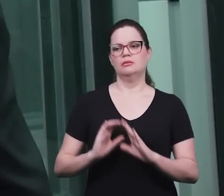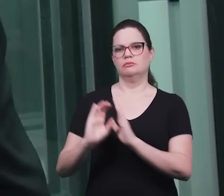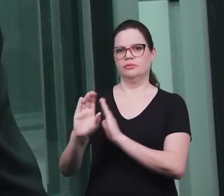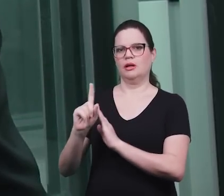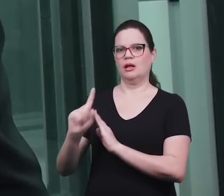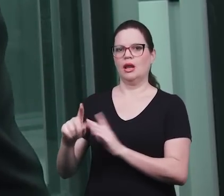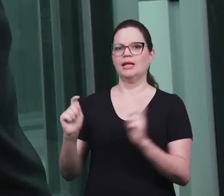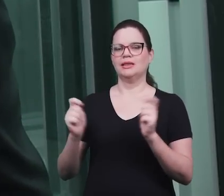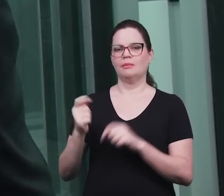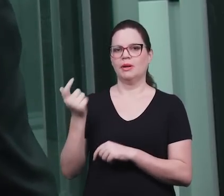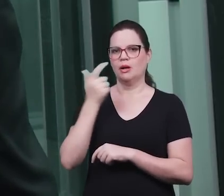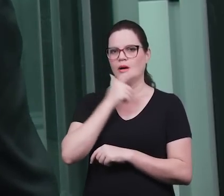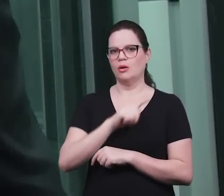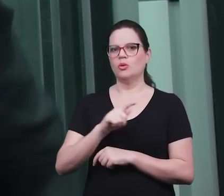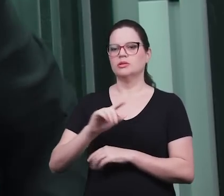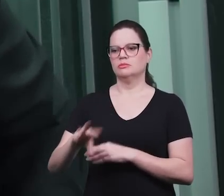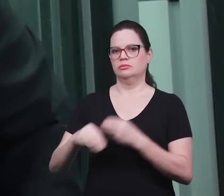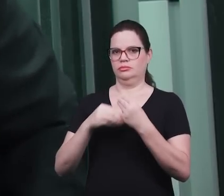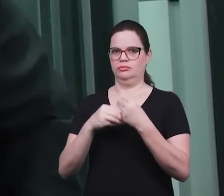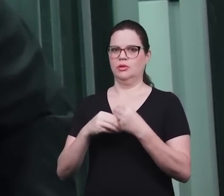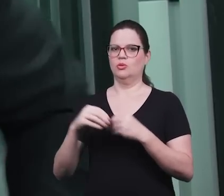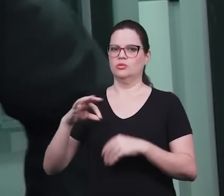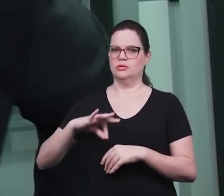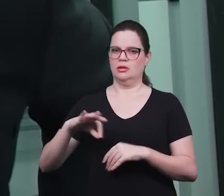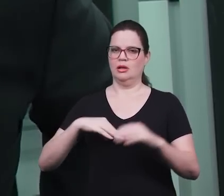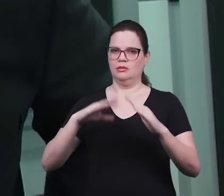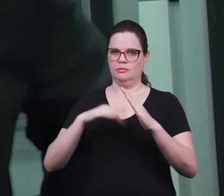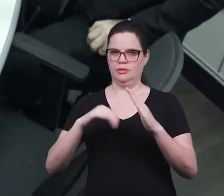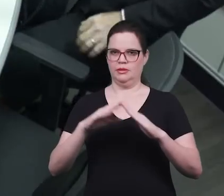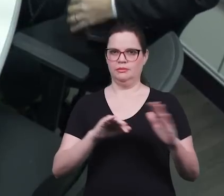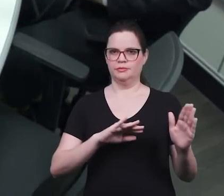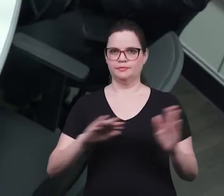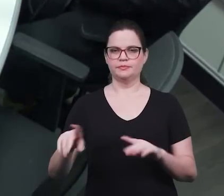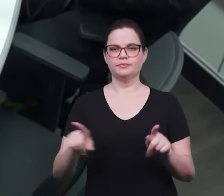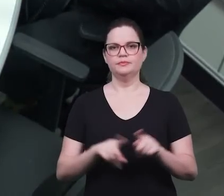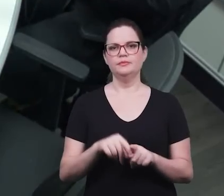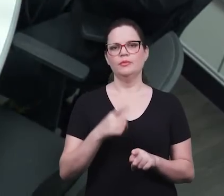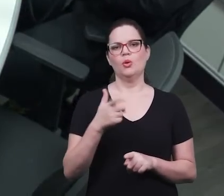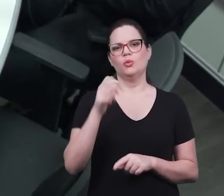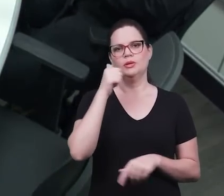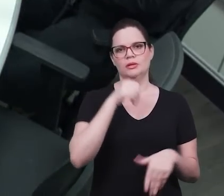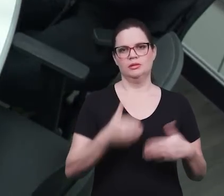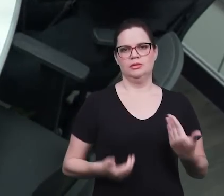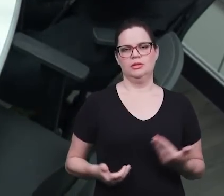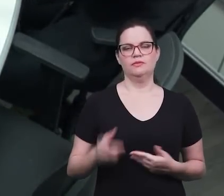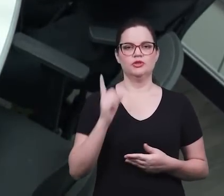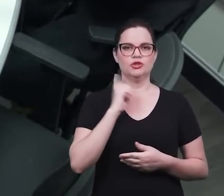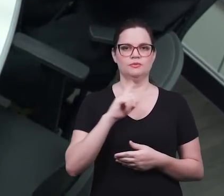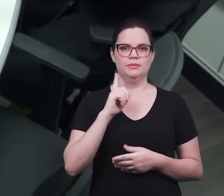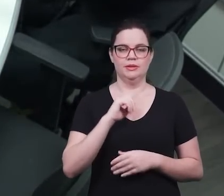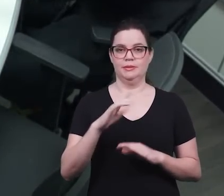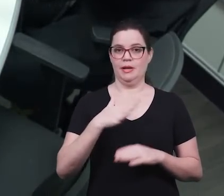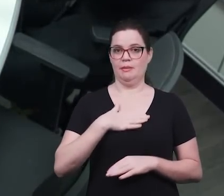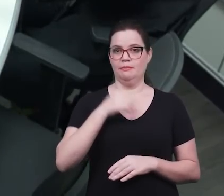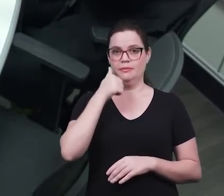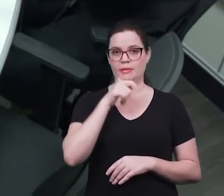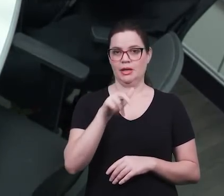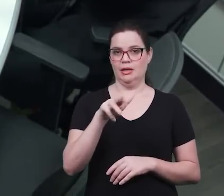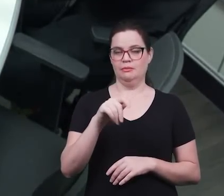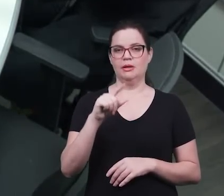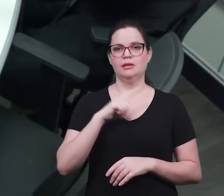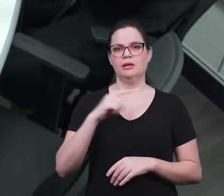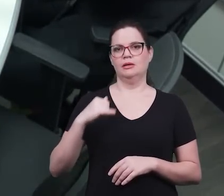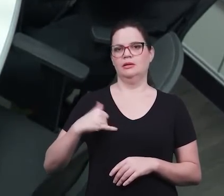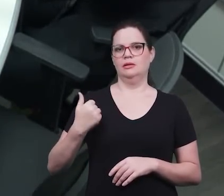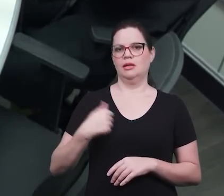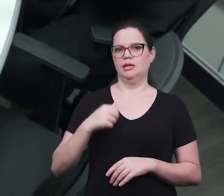mínimo. Edilane Pires, de Formiga, Minas Gerais. A minha irmã tem 52 anos. Ela recebe pensão